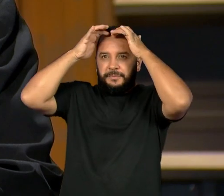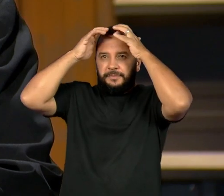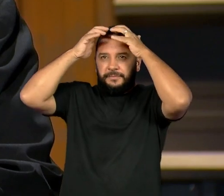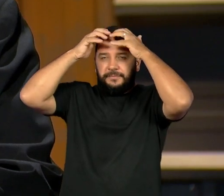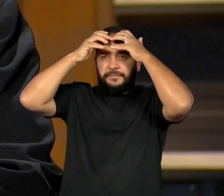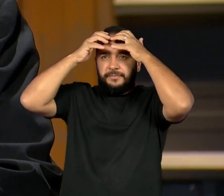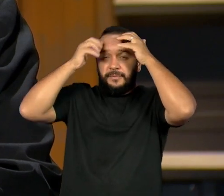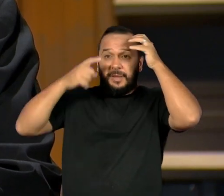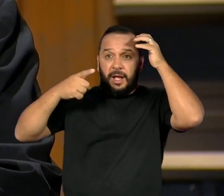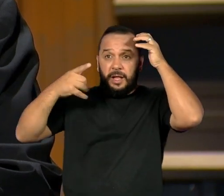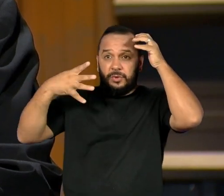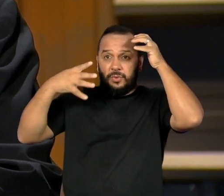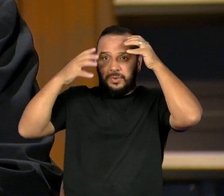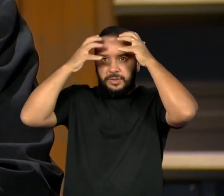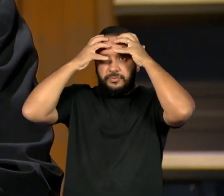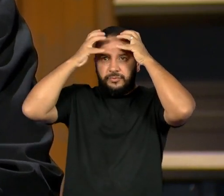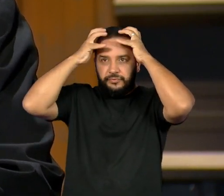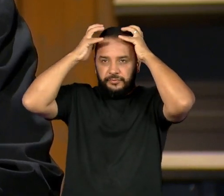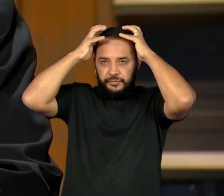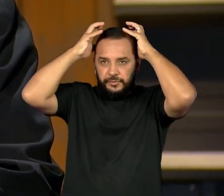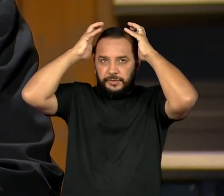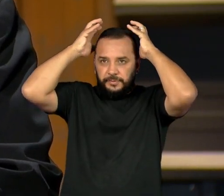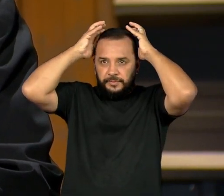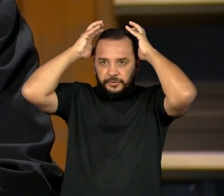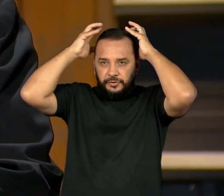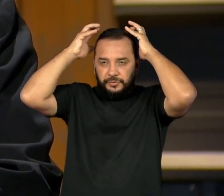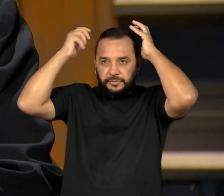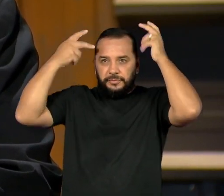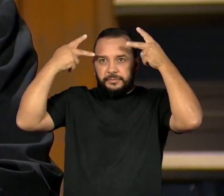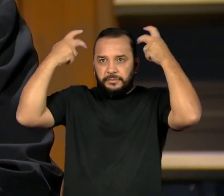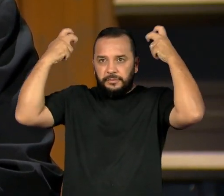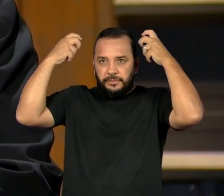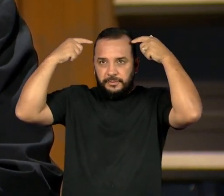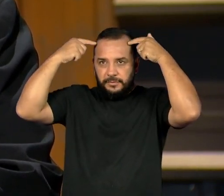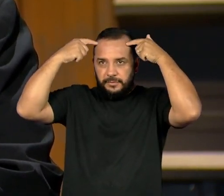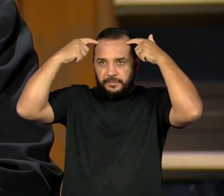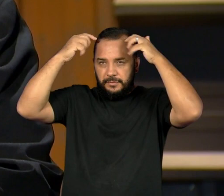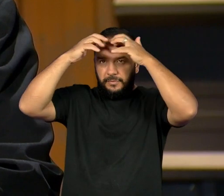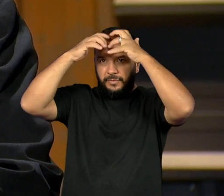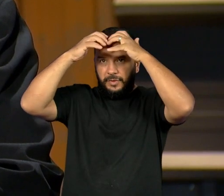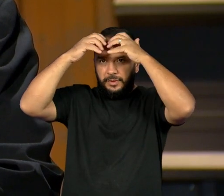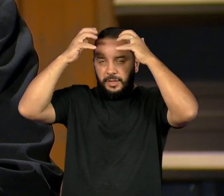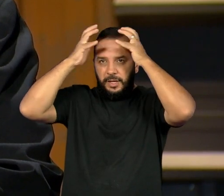14 eletrodos e ele monitora o cérebro, como se fosse um mini